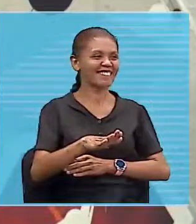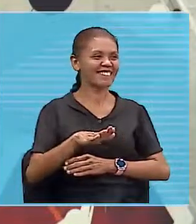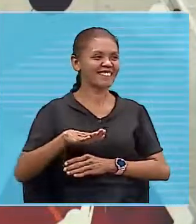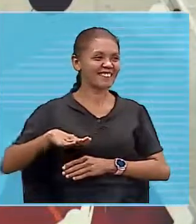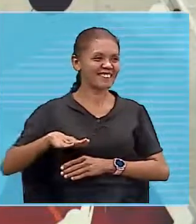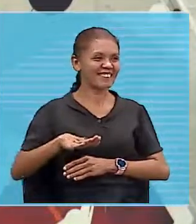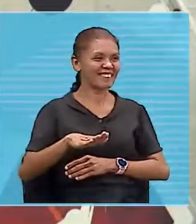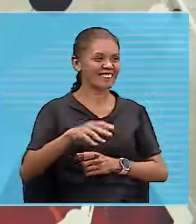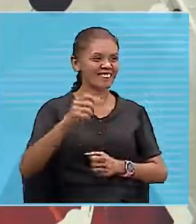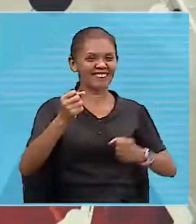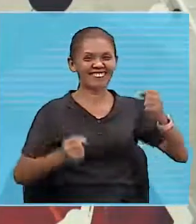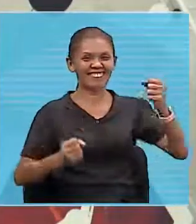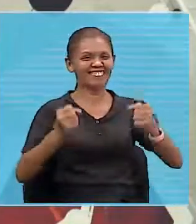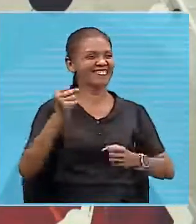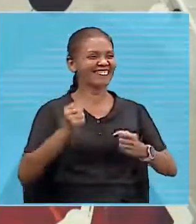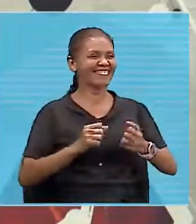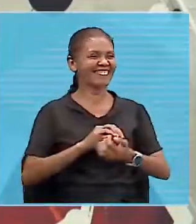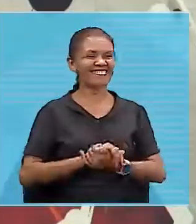do Fusca faz assim ó